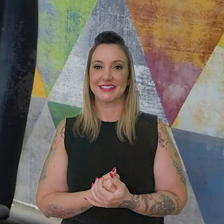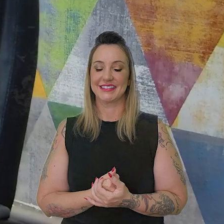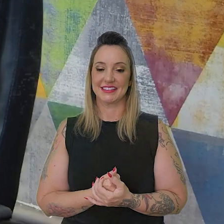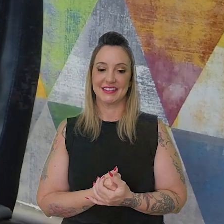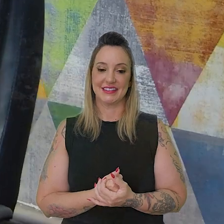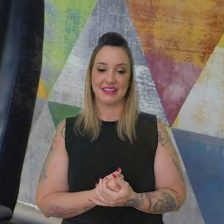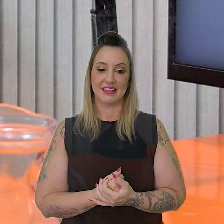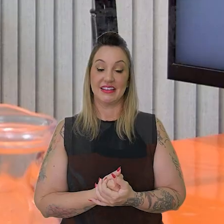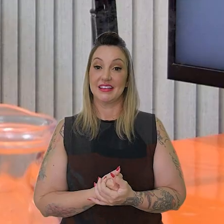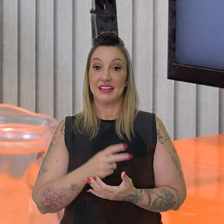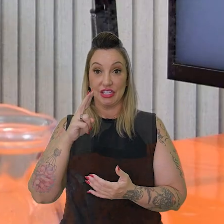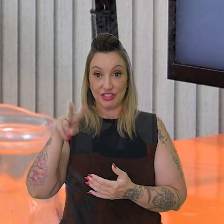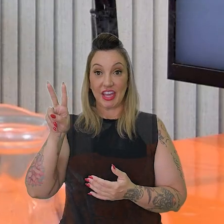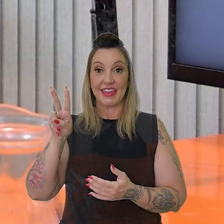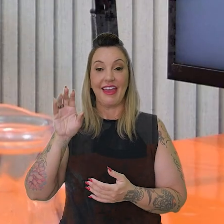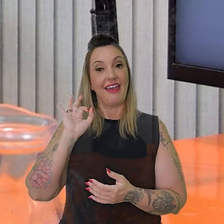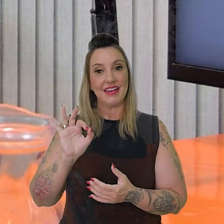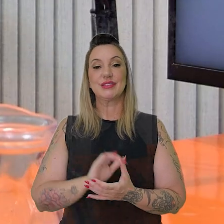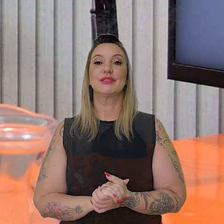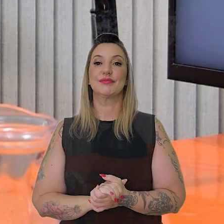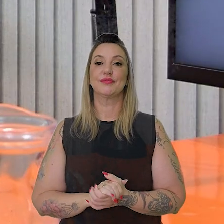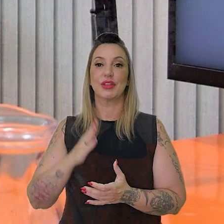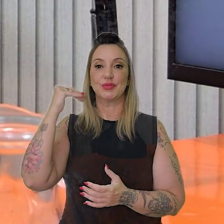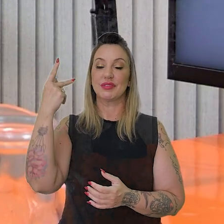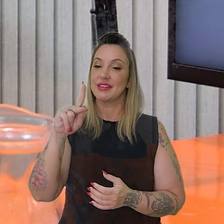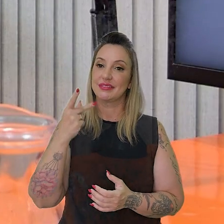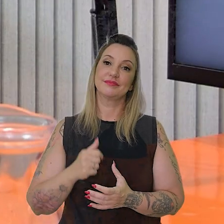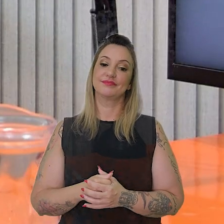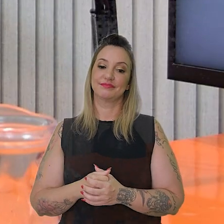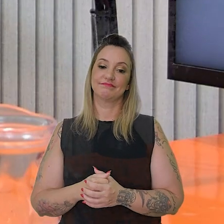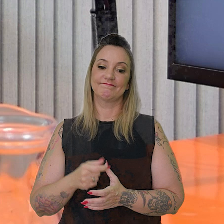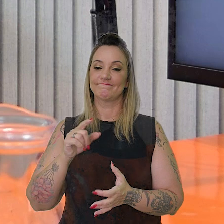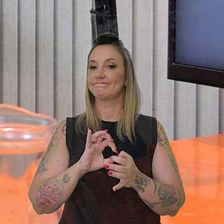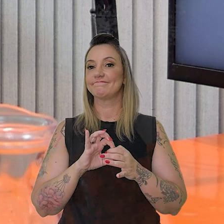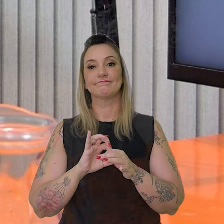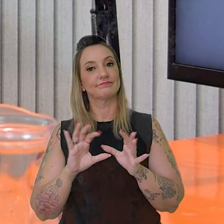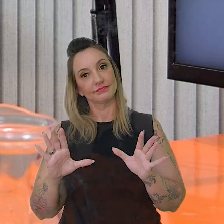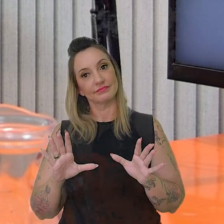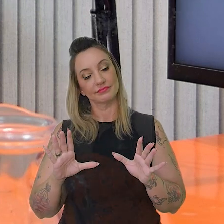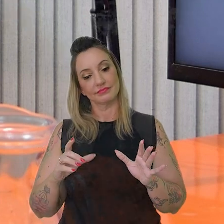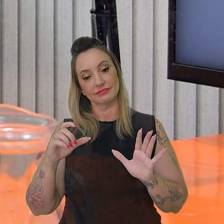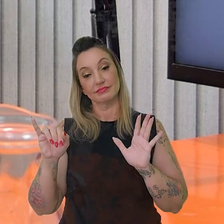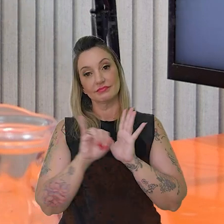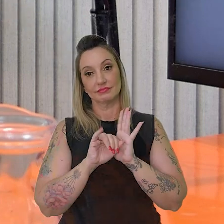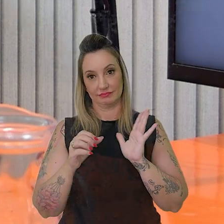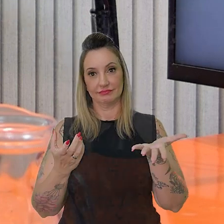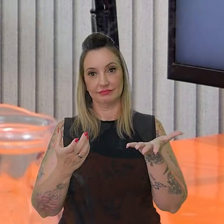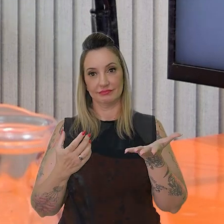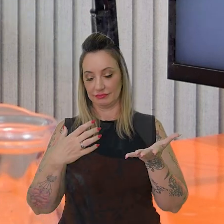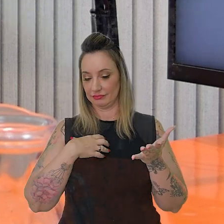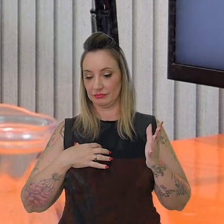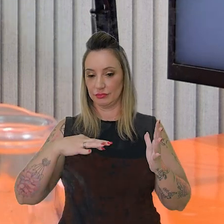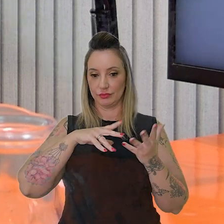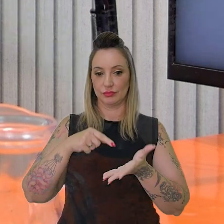maravilhosa e o chequim é isso é o chequim Né do seu sucesso e você está lá colocando a sua marca para o